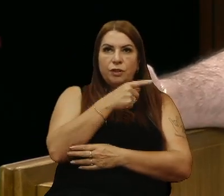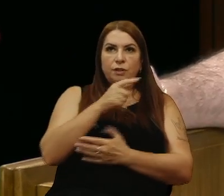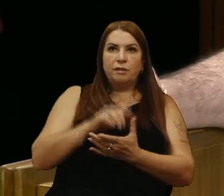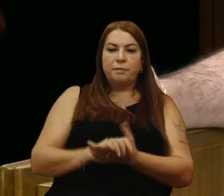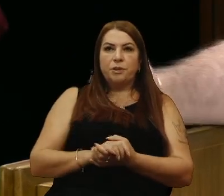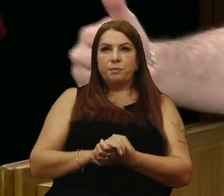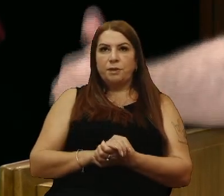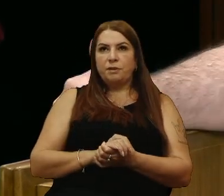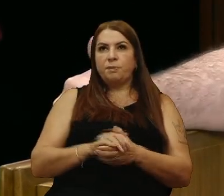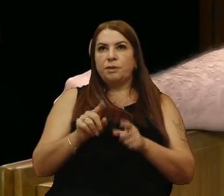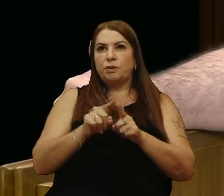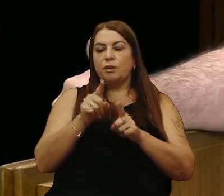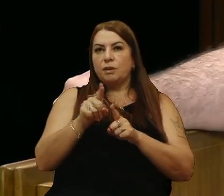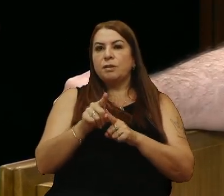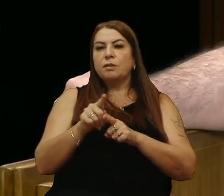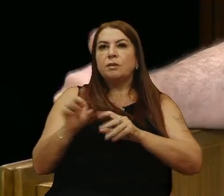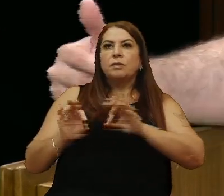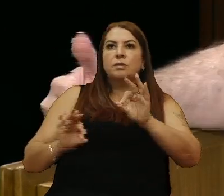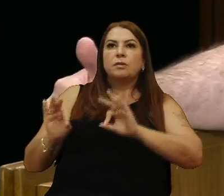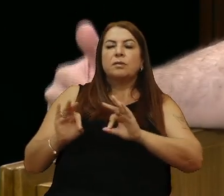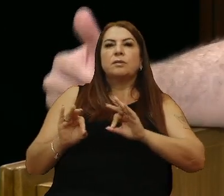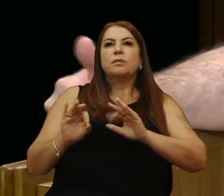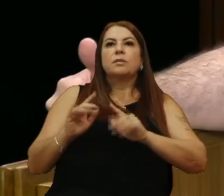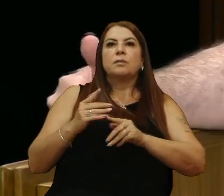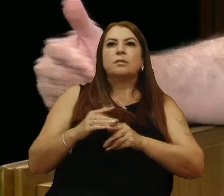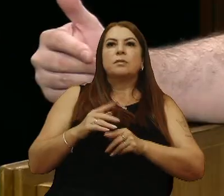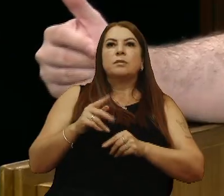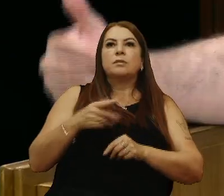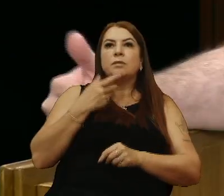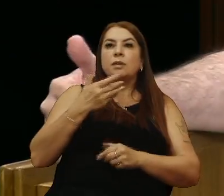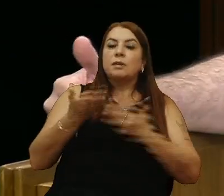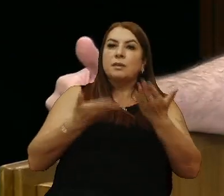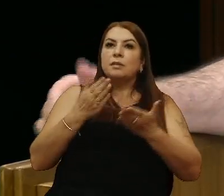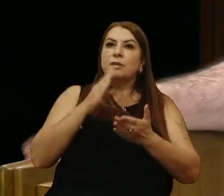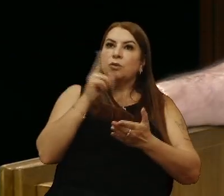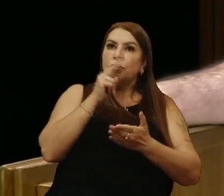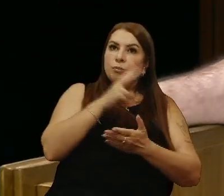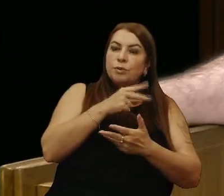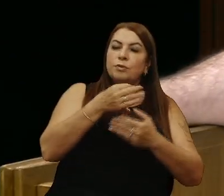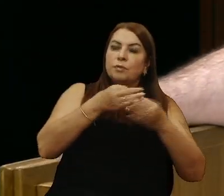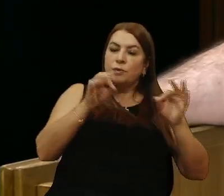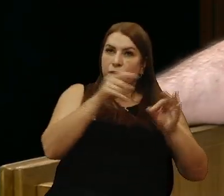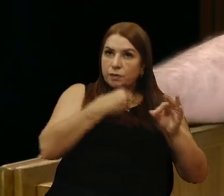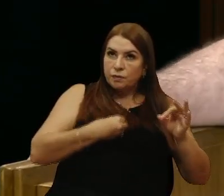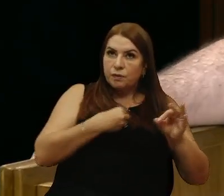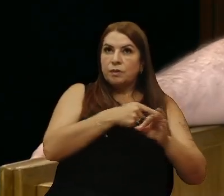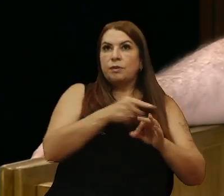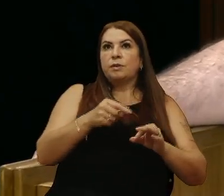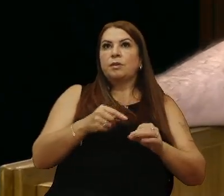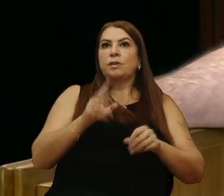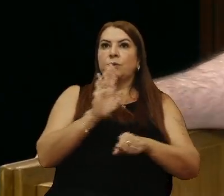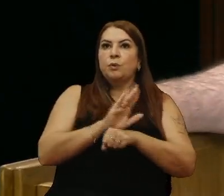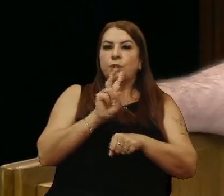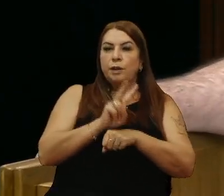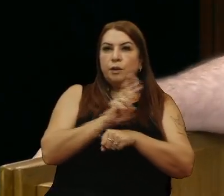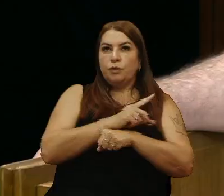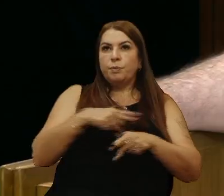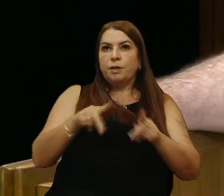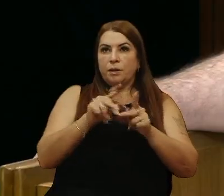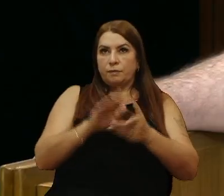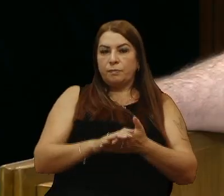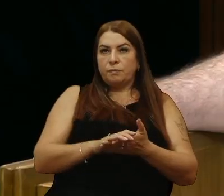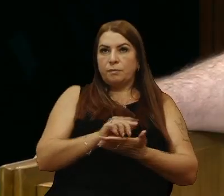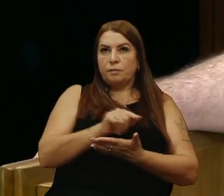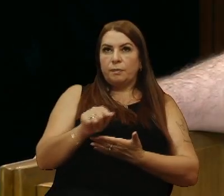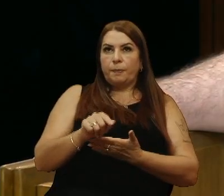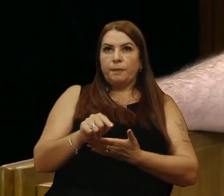profissionais preparados para atender as emergências, salvar vidas e proteger a população. Às